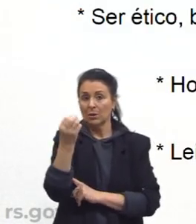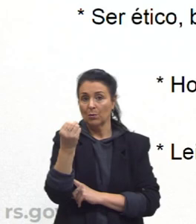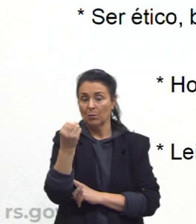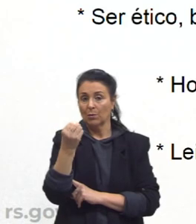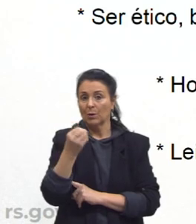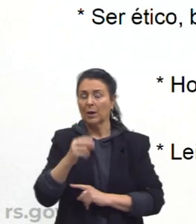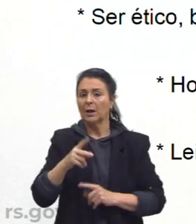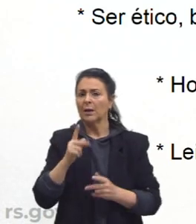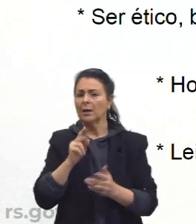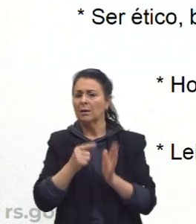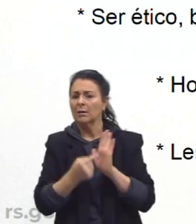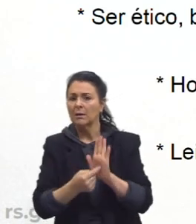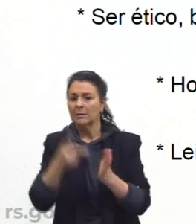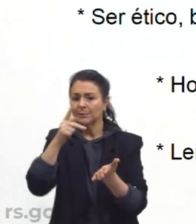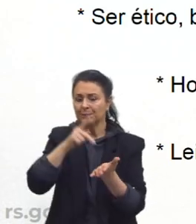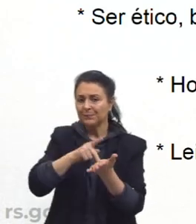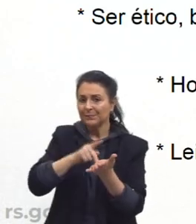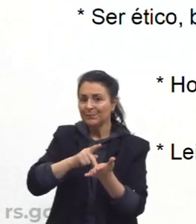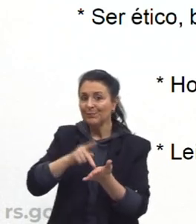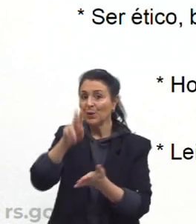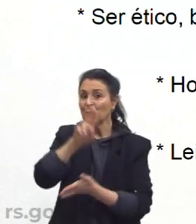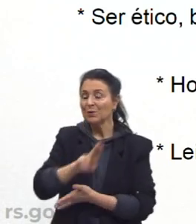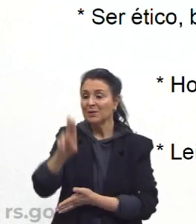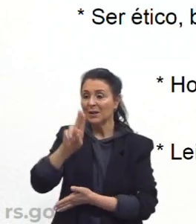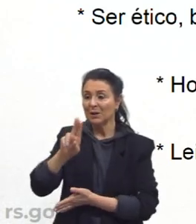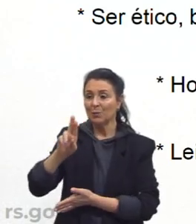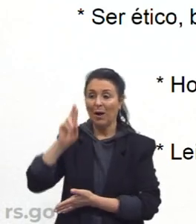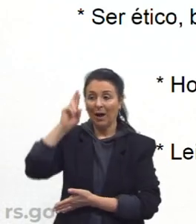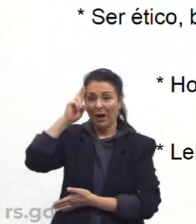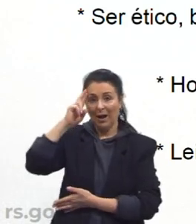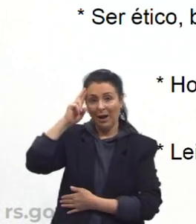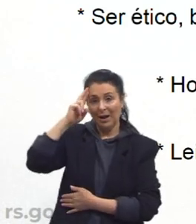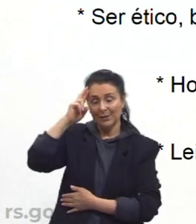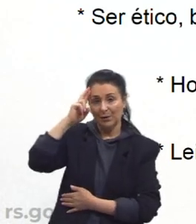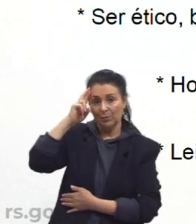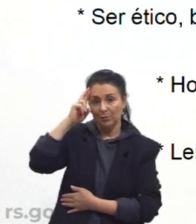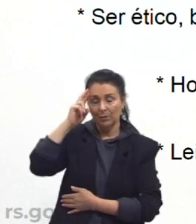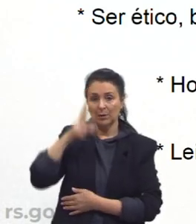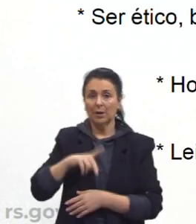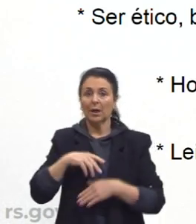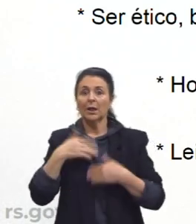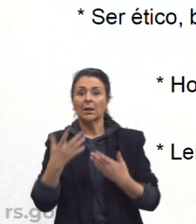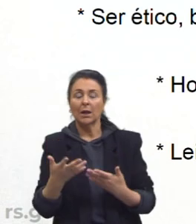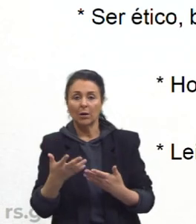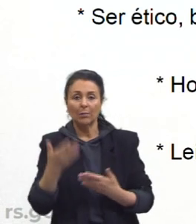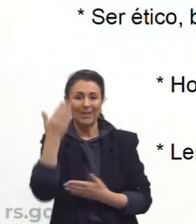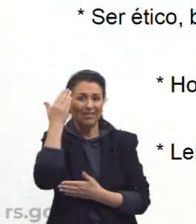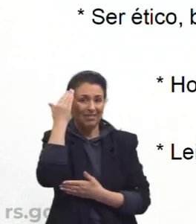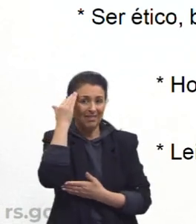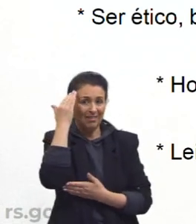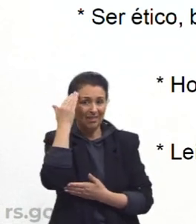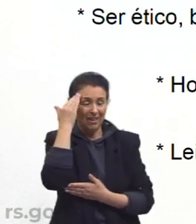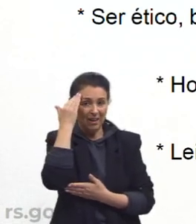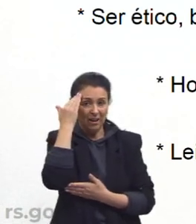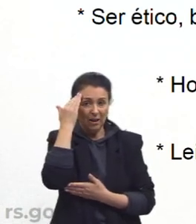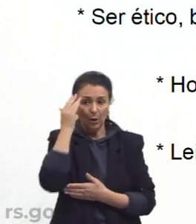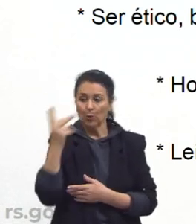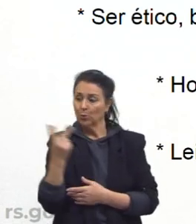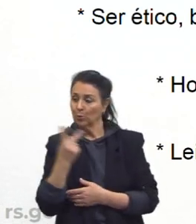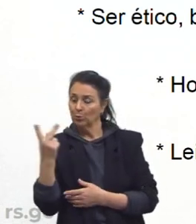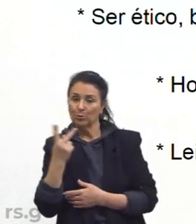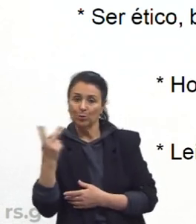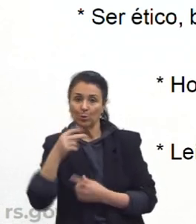da razão então compreender para crer o santo mas aqui no faz essa função da filosofia